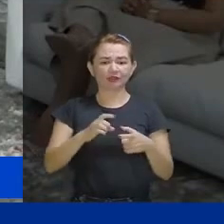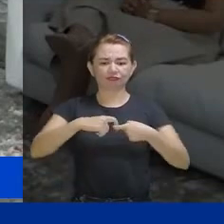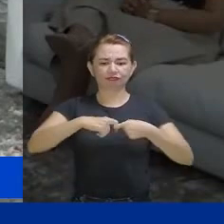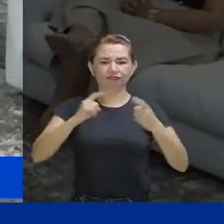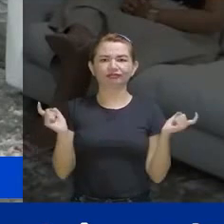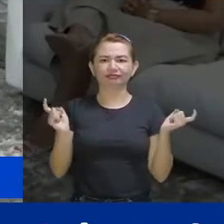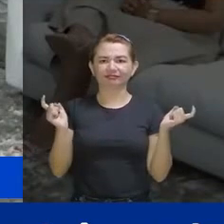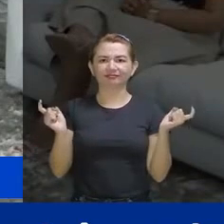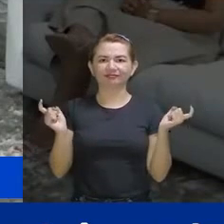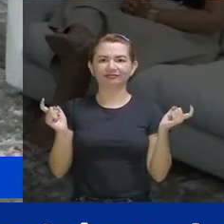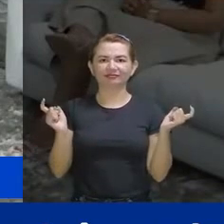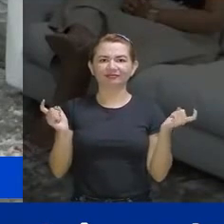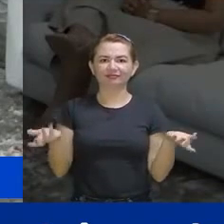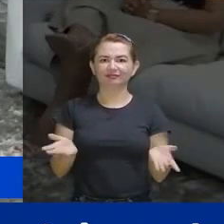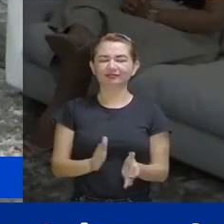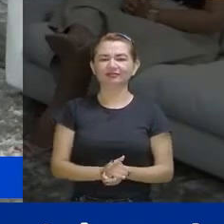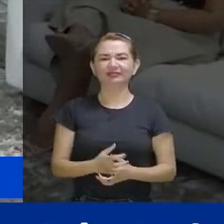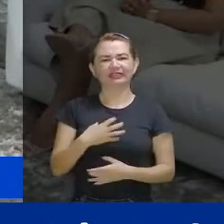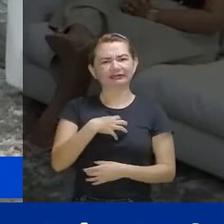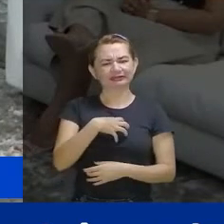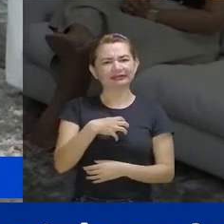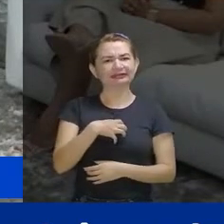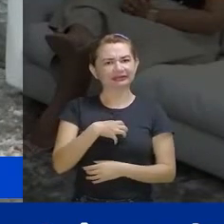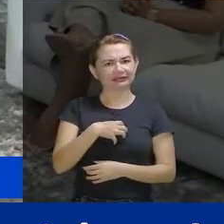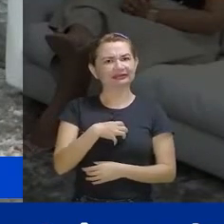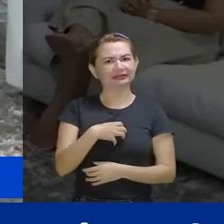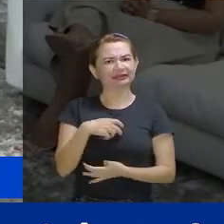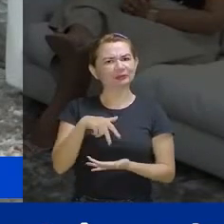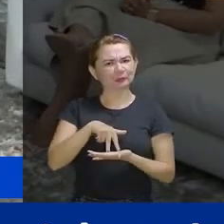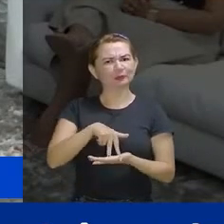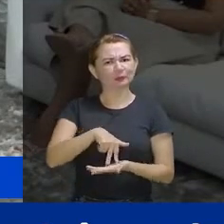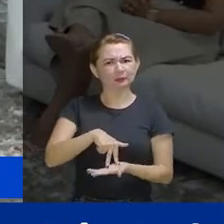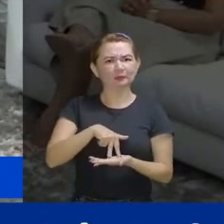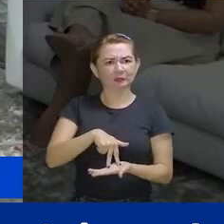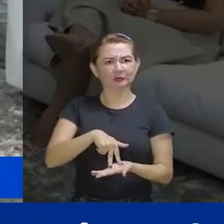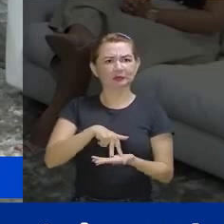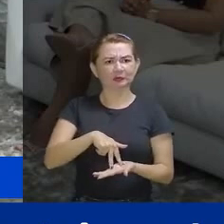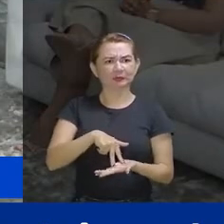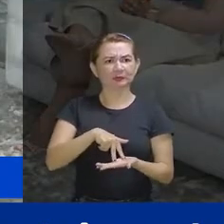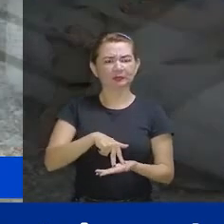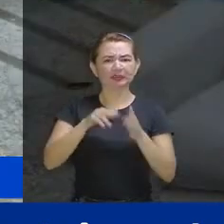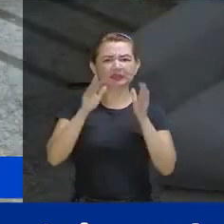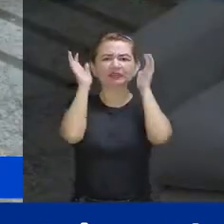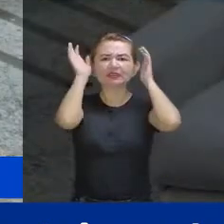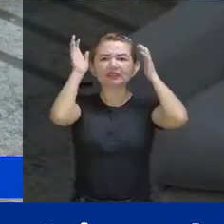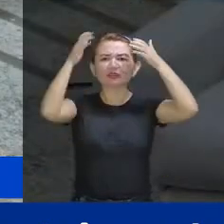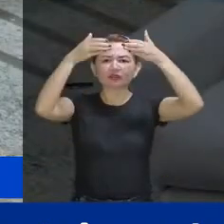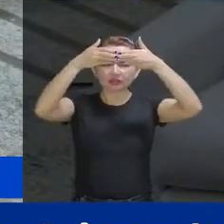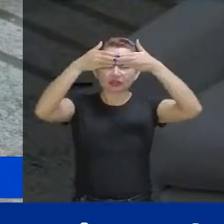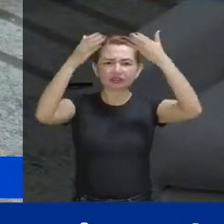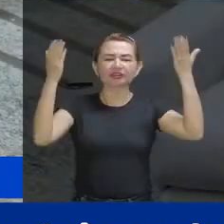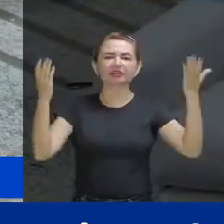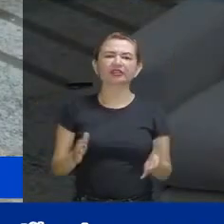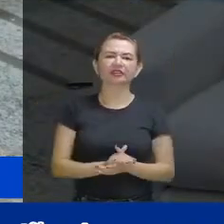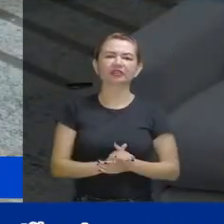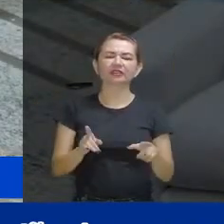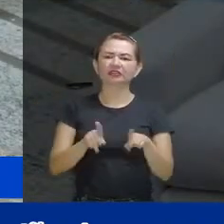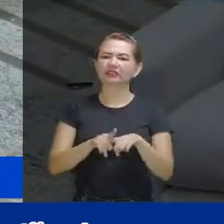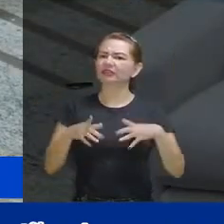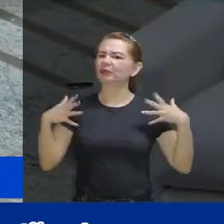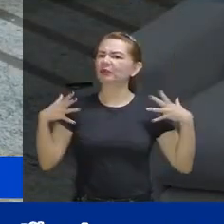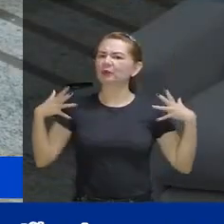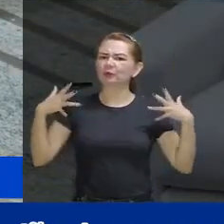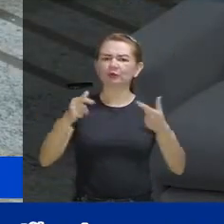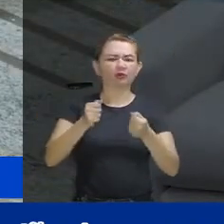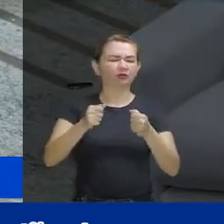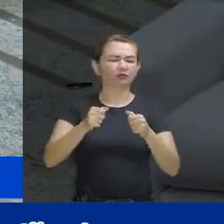desunião. Então, eu estou sentindo muita firmeza na Cristina Almeida, e toda a equipe